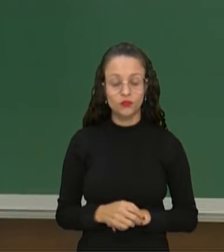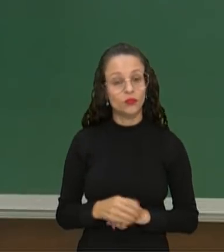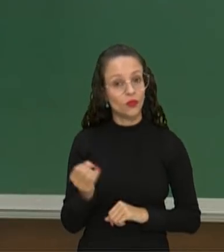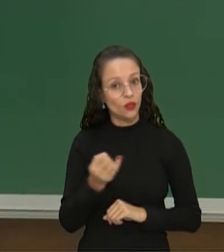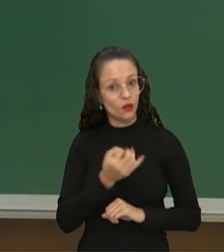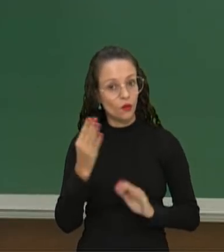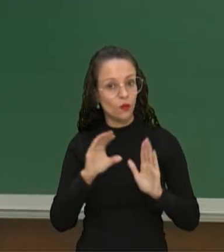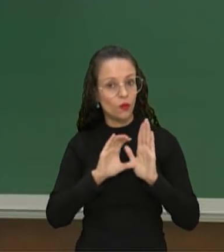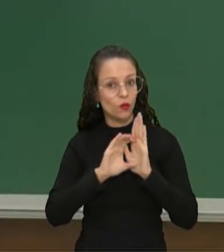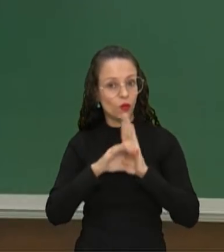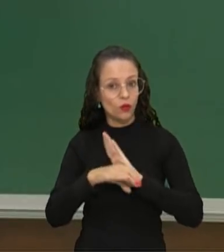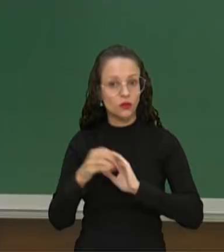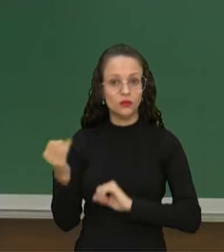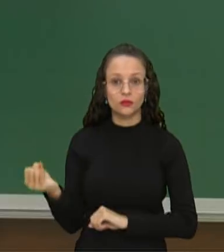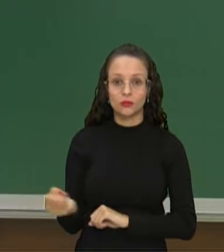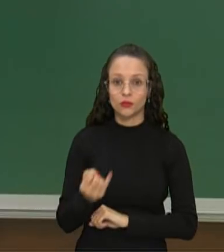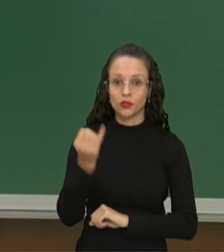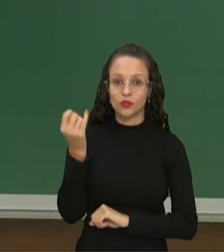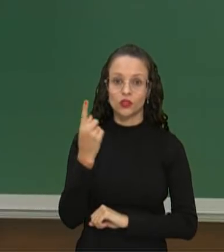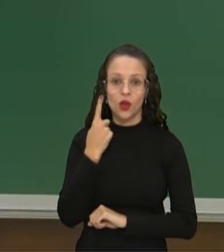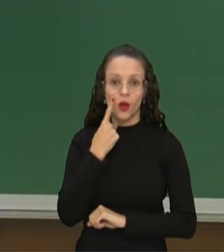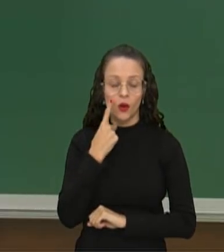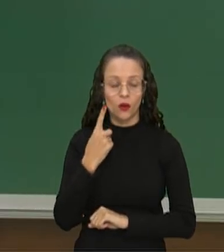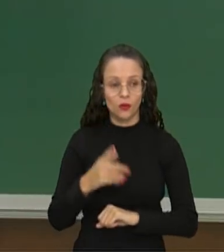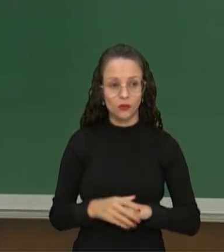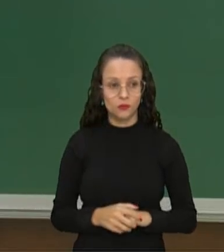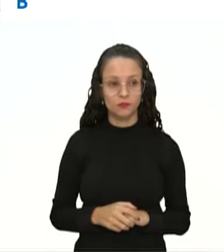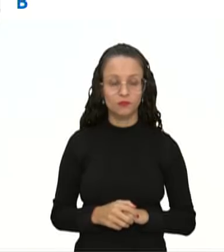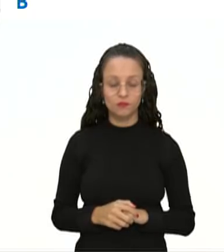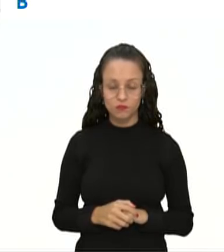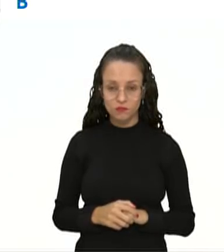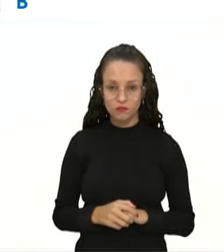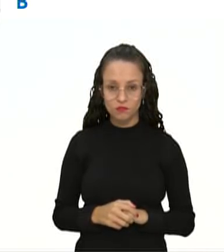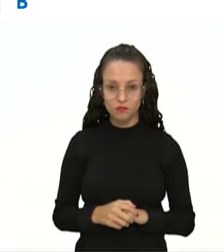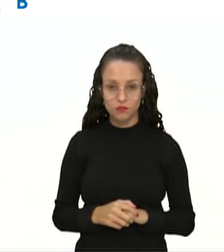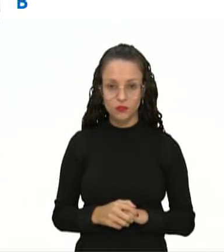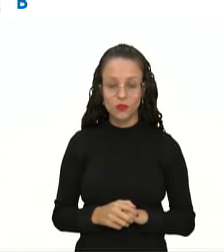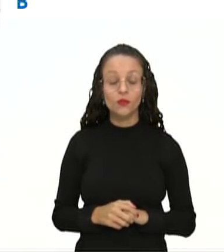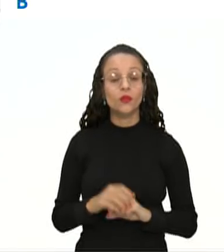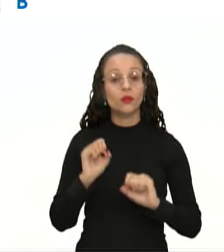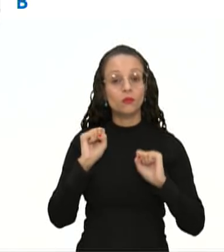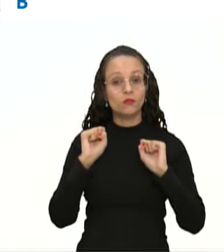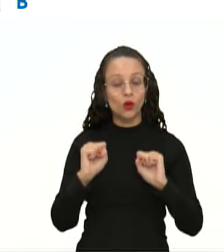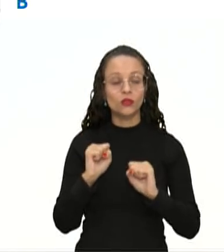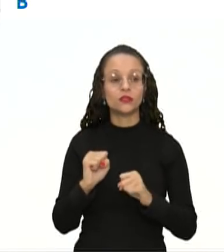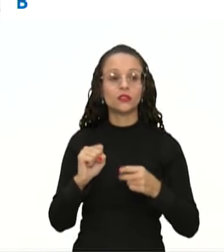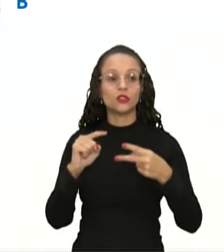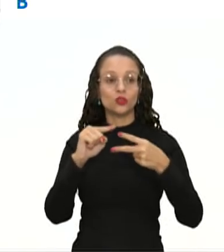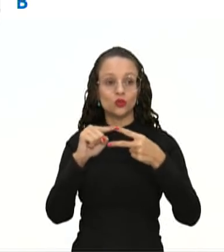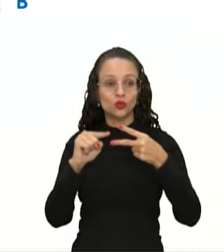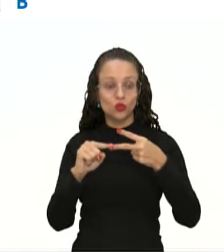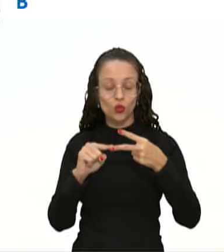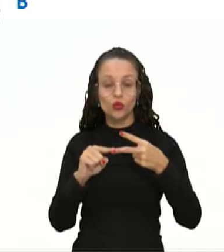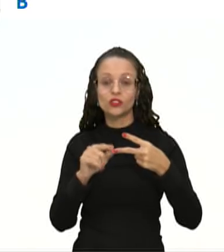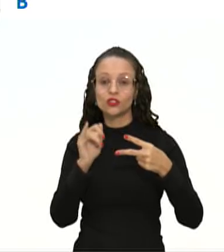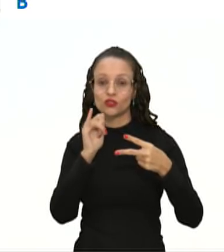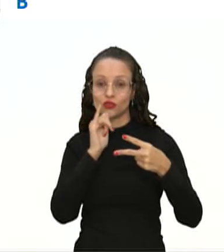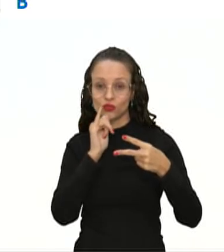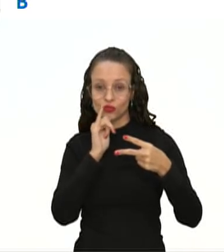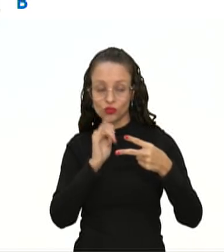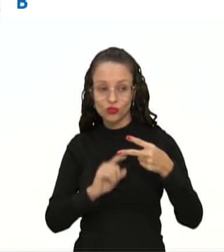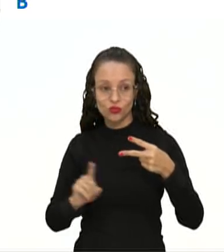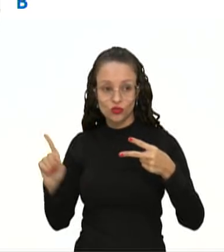conceitos que são importantes aqui. Então, vejam, a gente pode ter, no caso dos heterozigotos, dois tipos. O